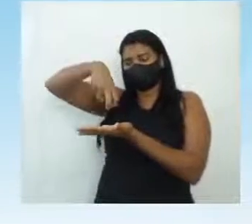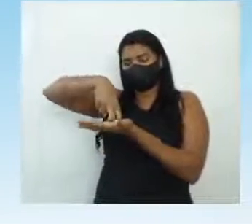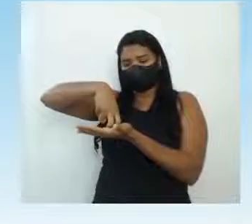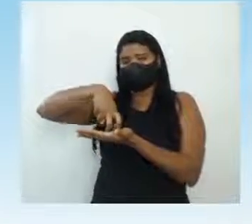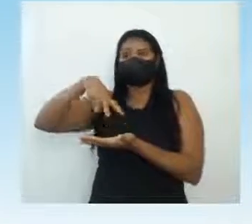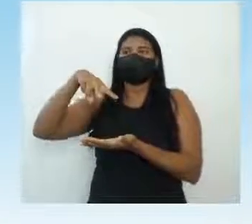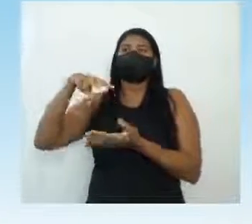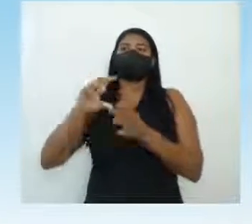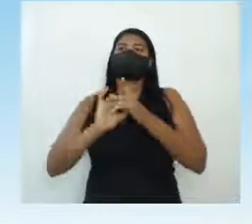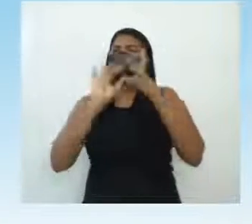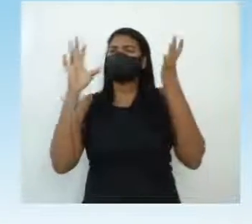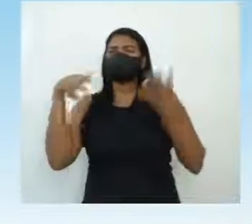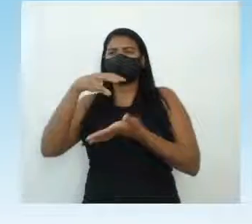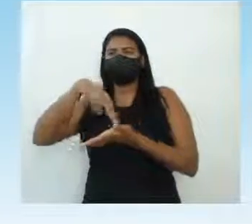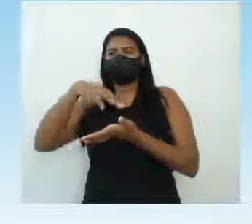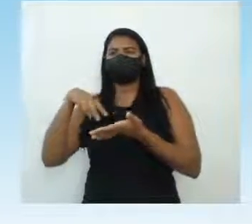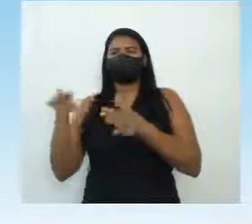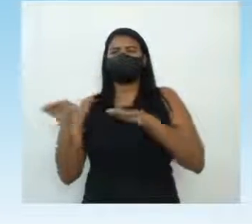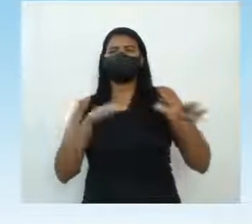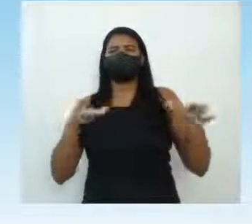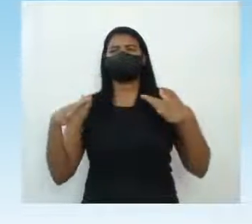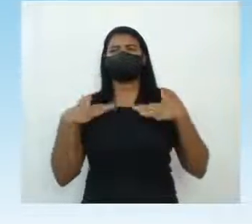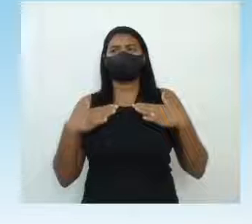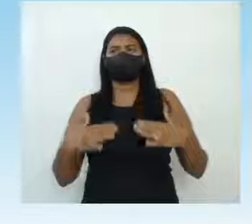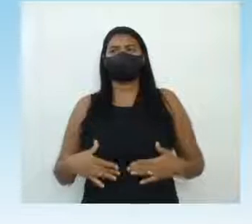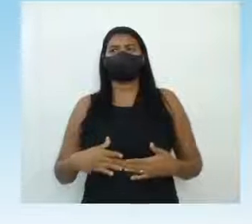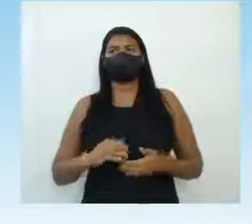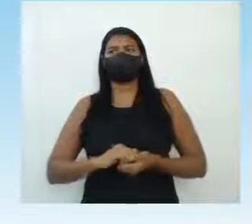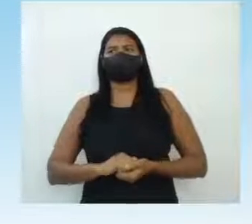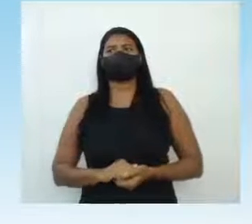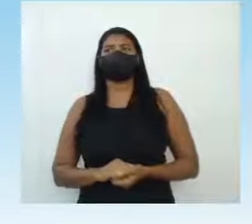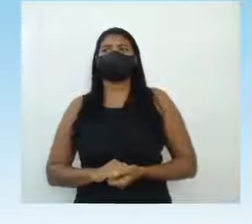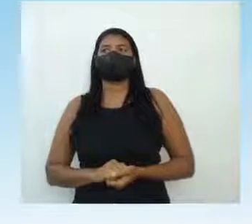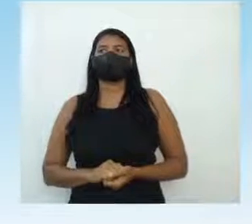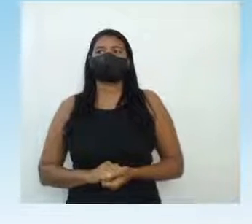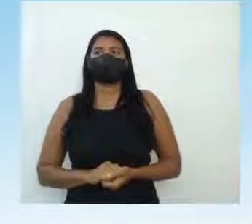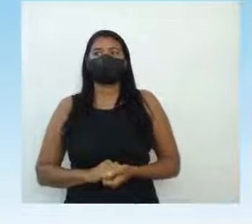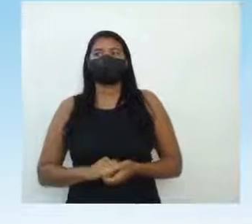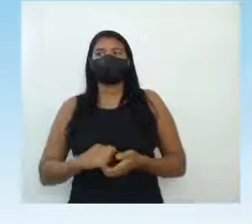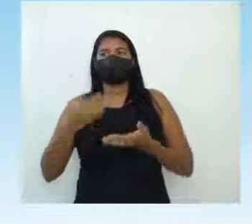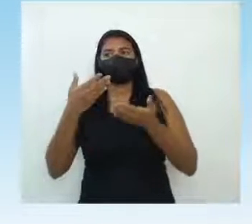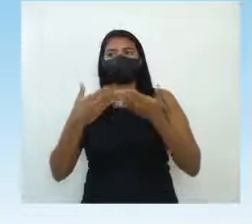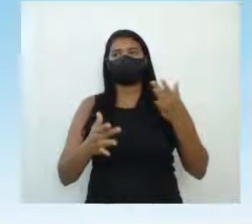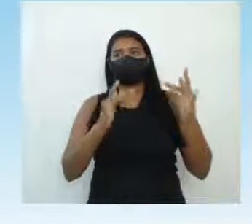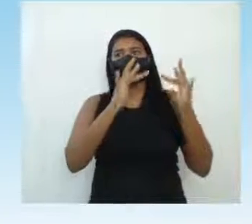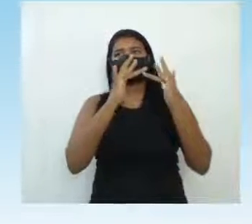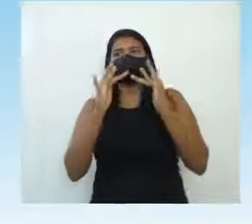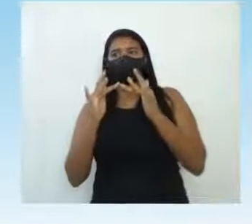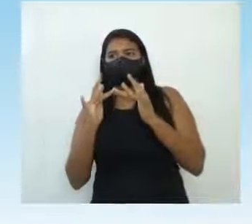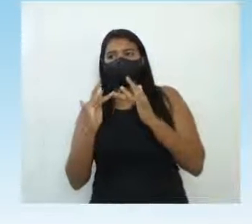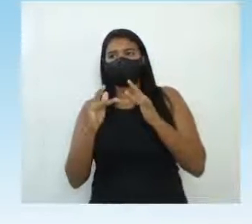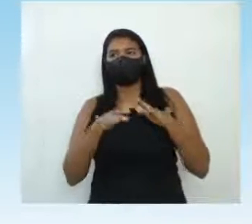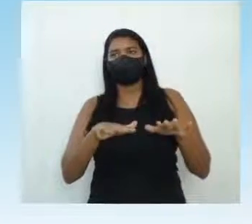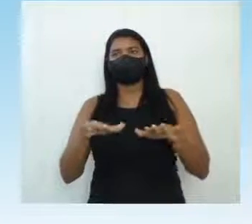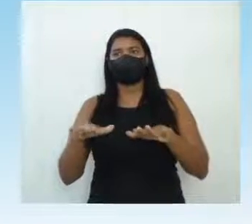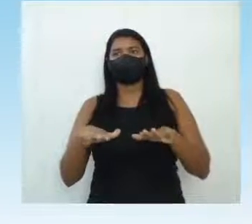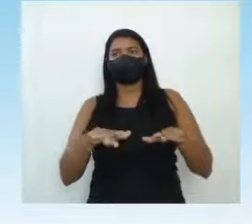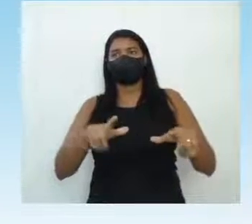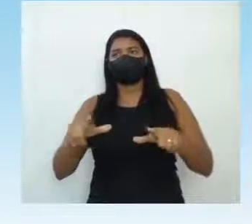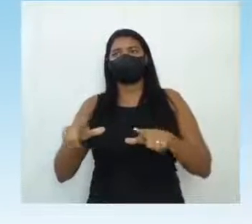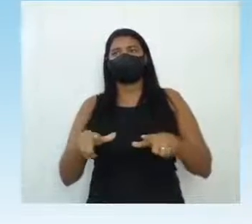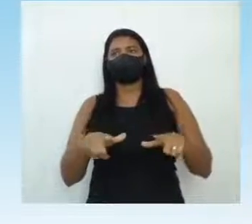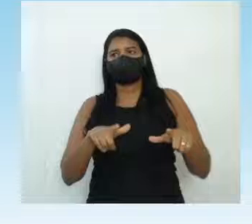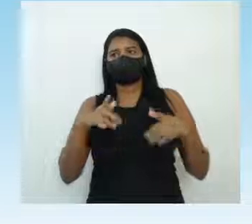um movimento mais livre. Ocorre quando o corpo fica suspenso no ar, perdendo o contato com o chão ou outra base de sustentação